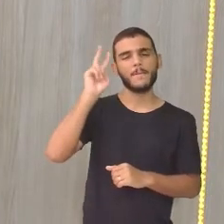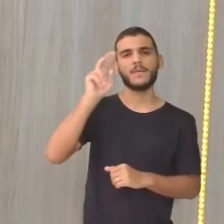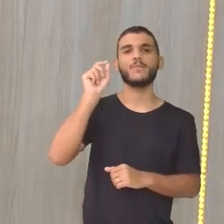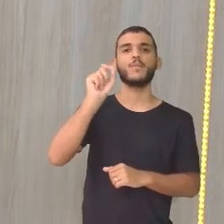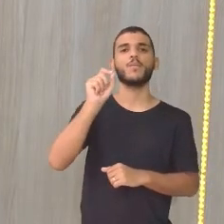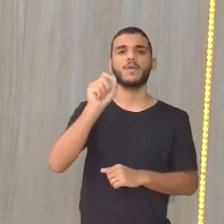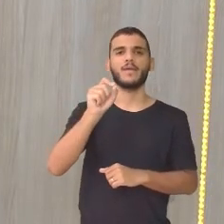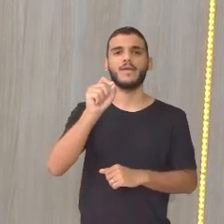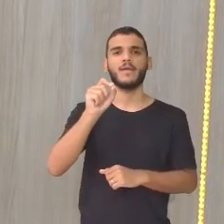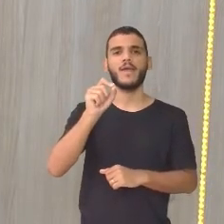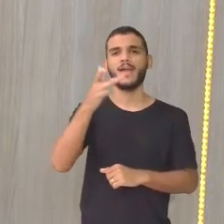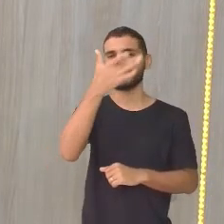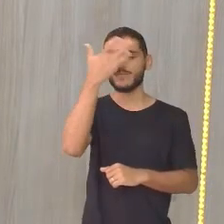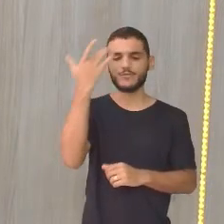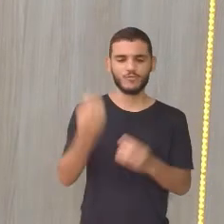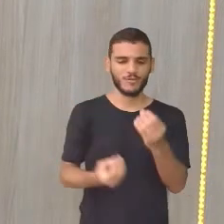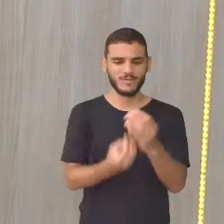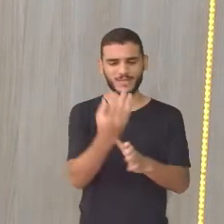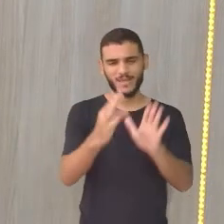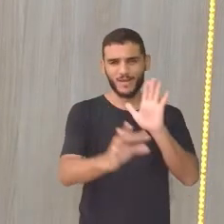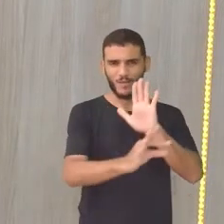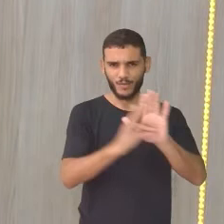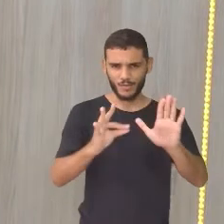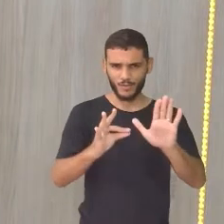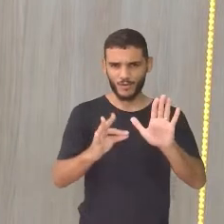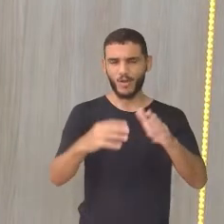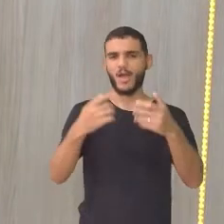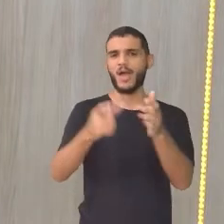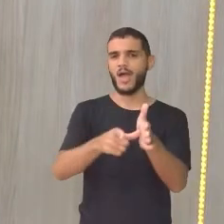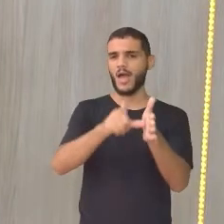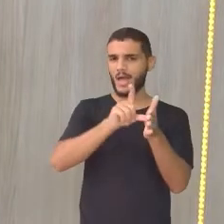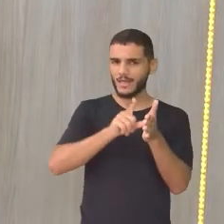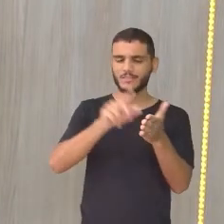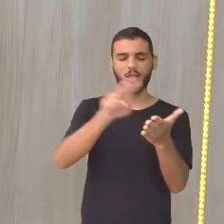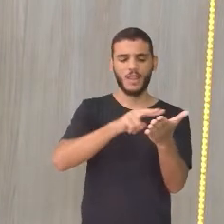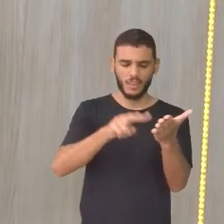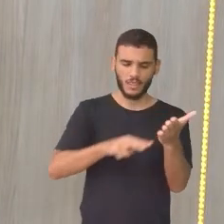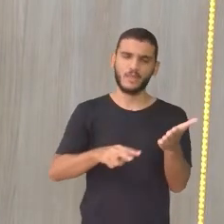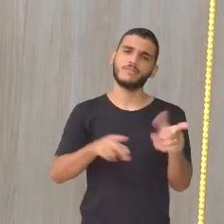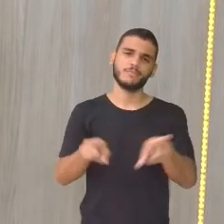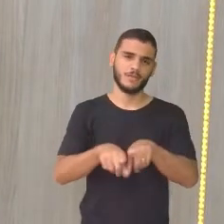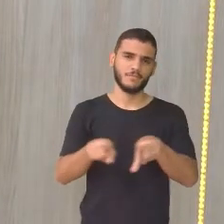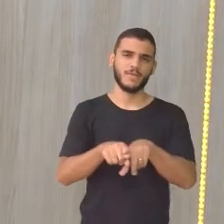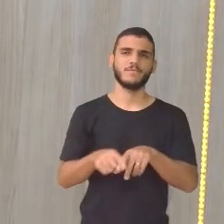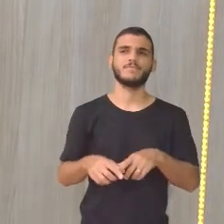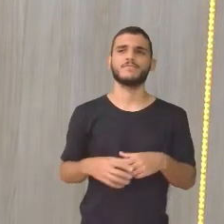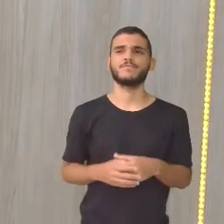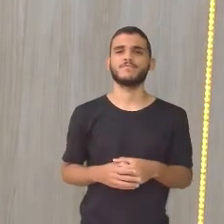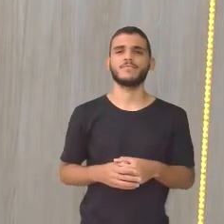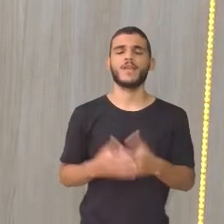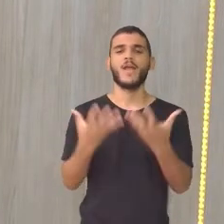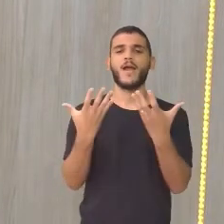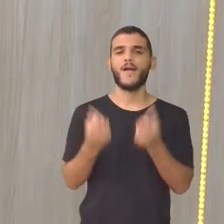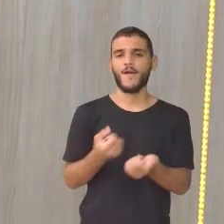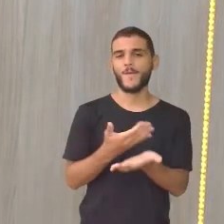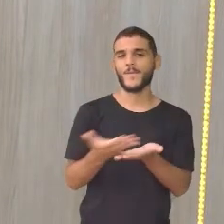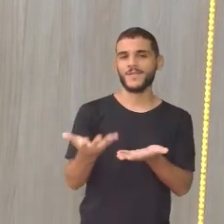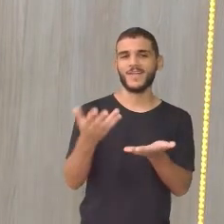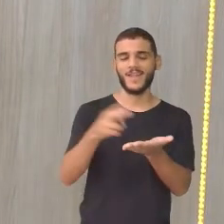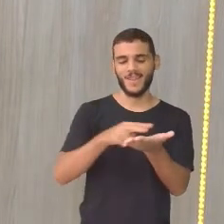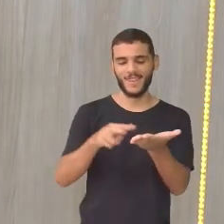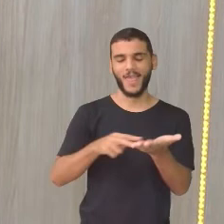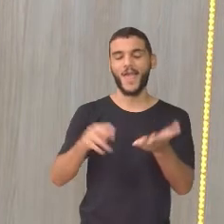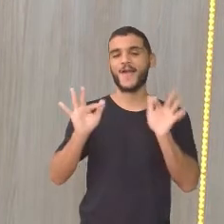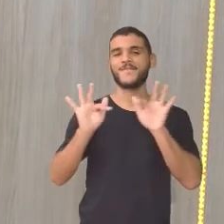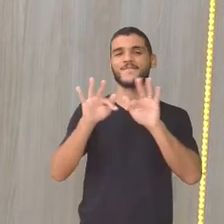de se tornarem escritores, eles foram leitores. Então, vamos começar a ler? Então, é isso, sexto ano. Vamos